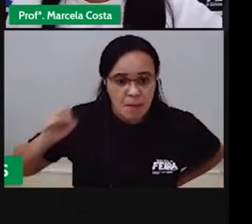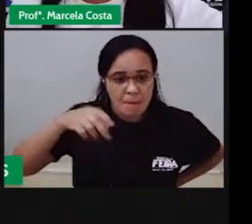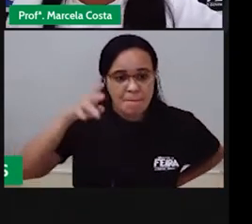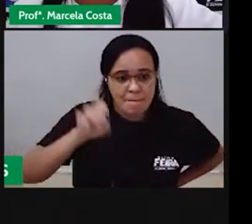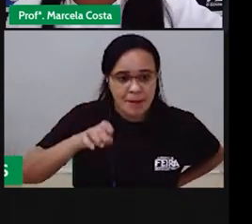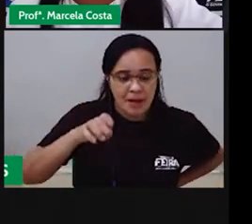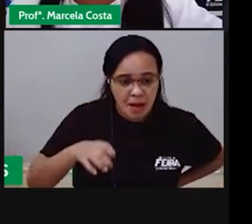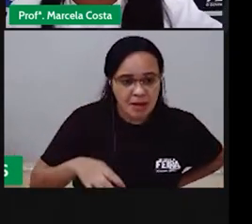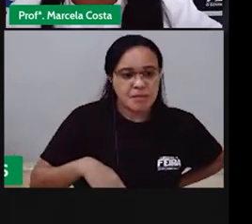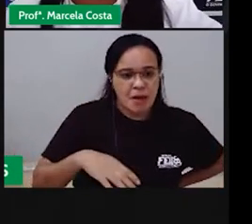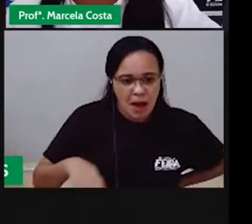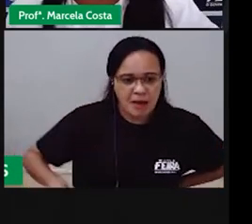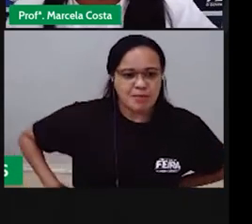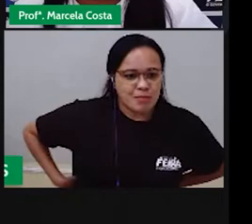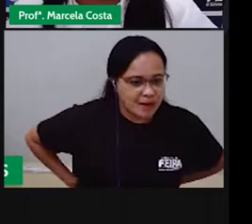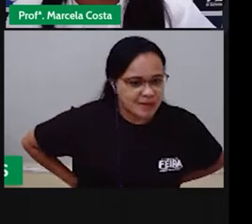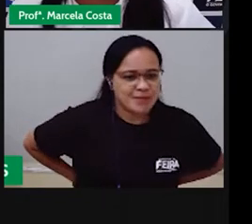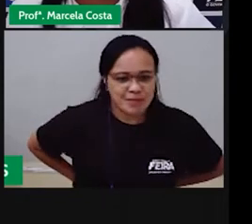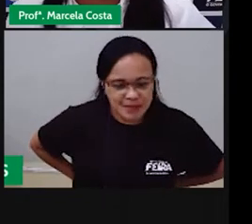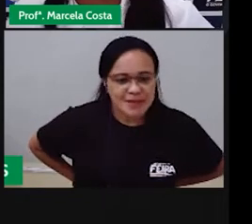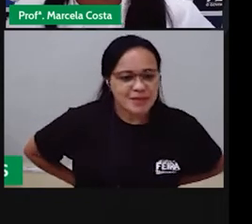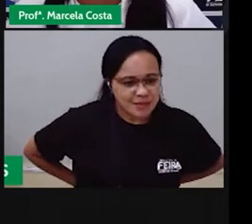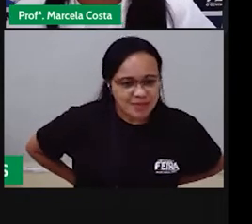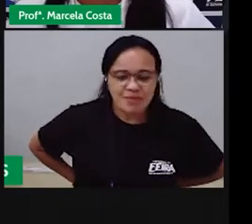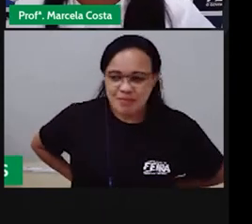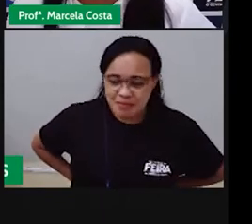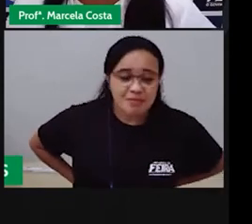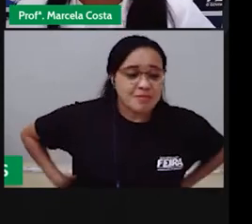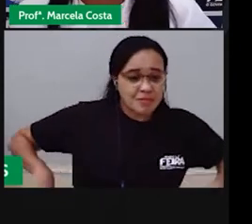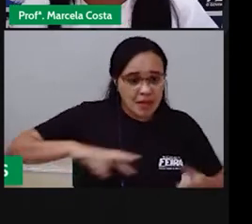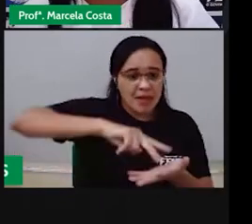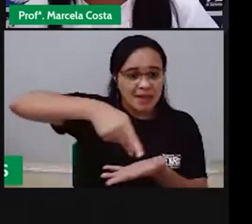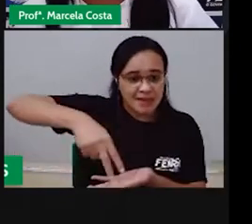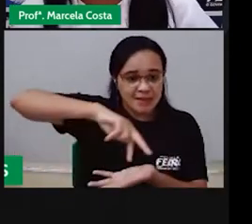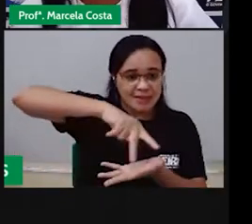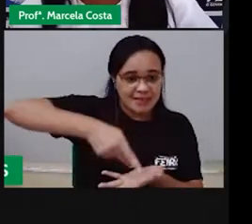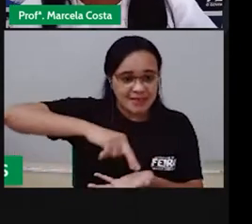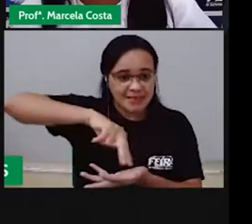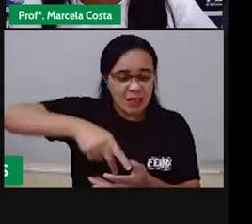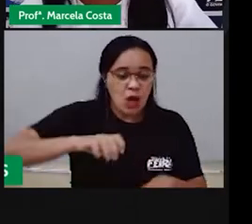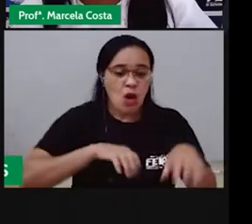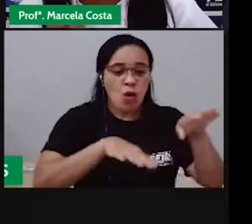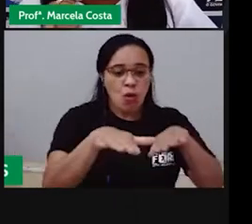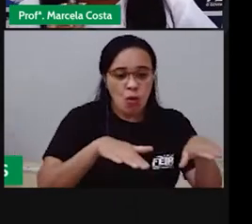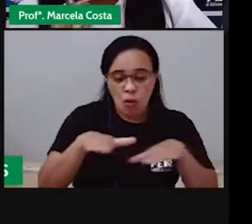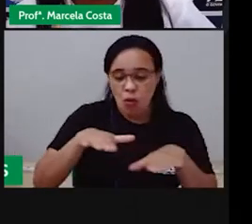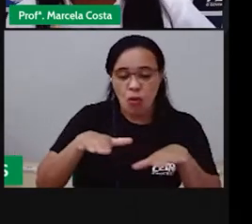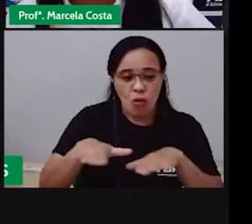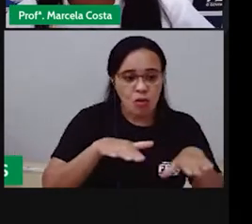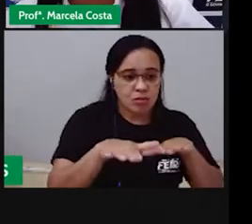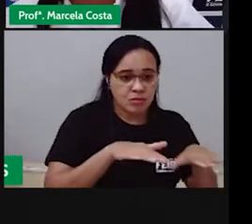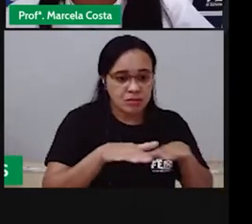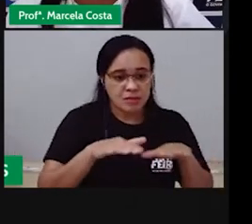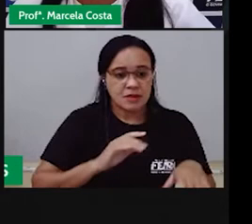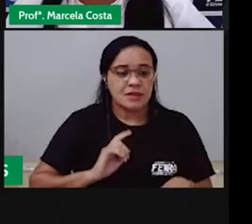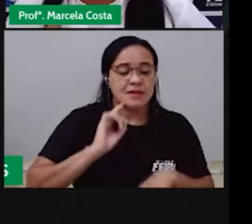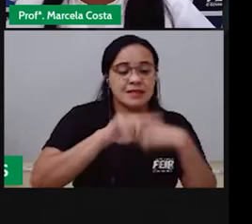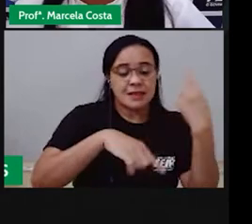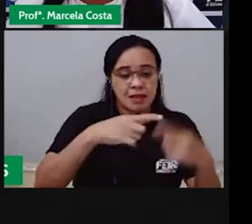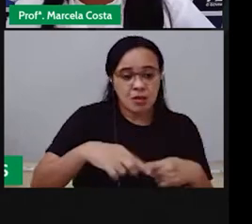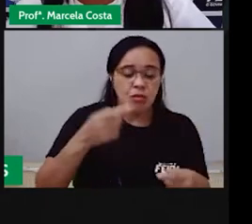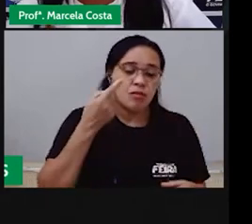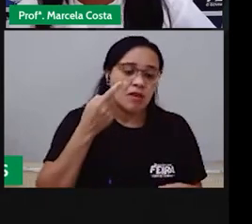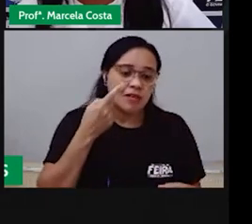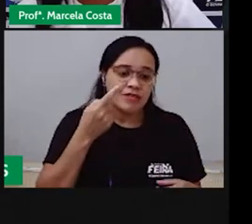para frente e o outro, vocês conseguiram observar ali o movimento que eles iam fazendo. Daqui a pouco a gente vai ver